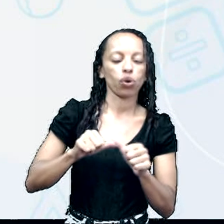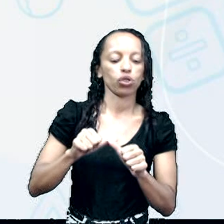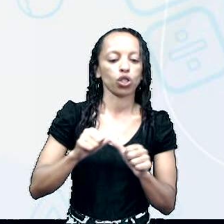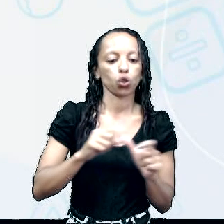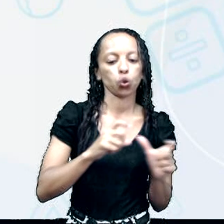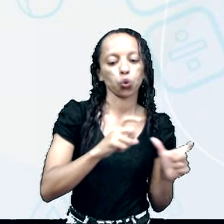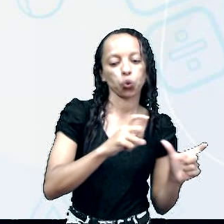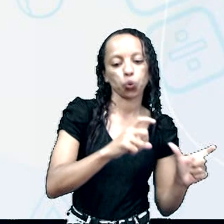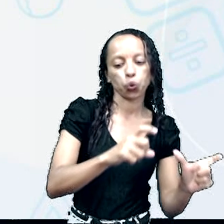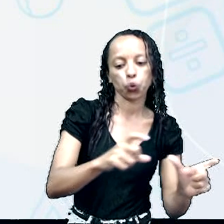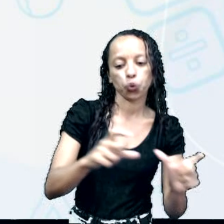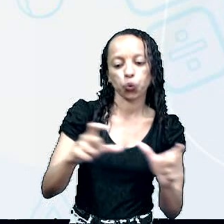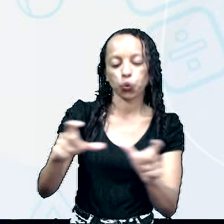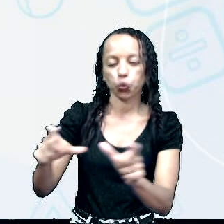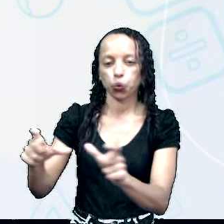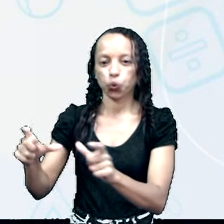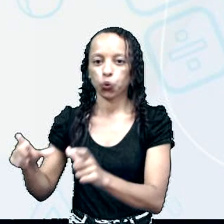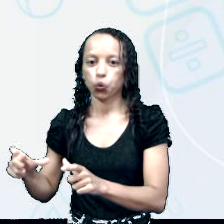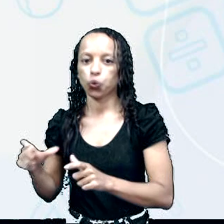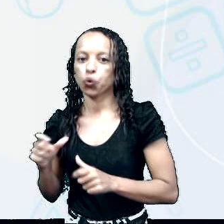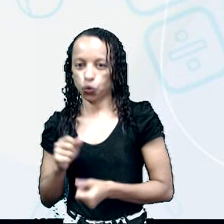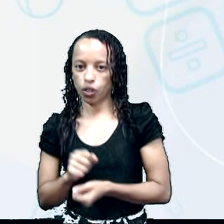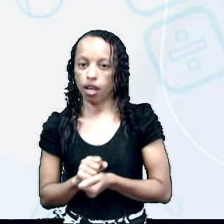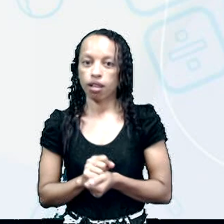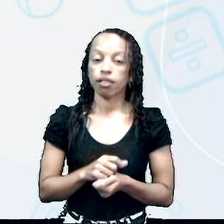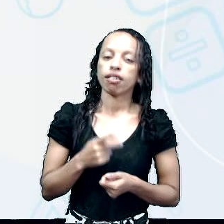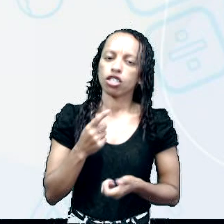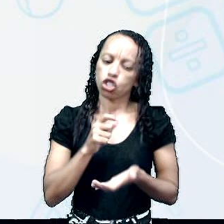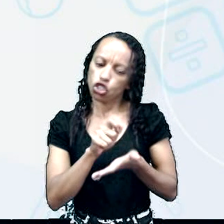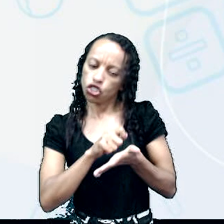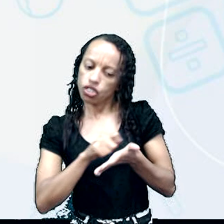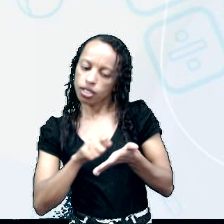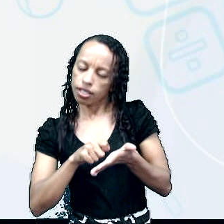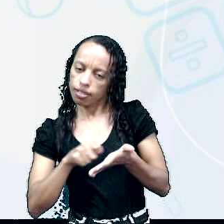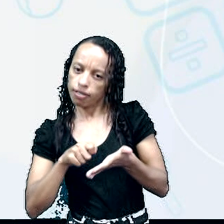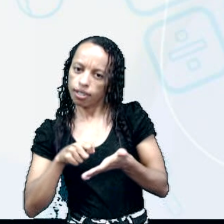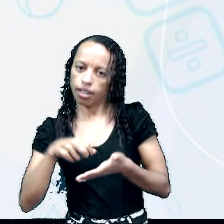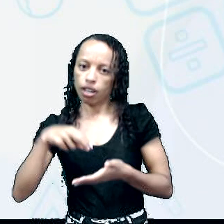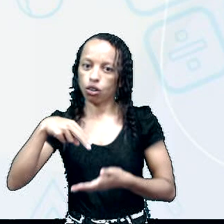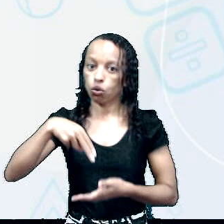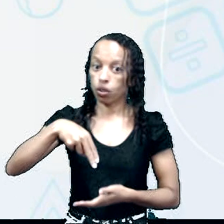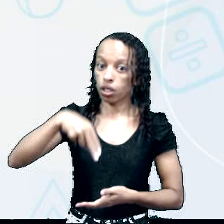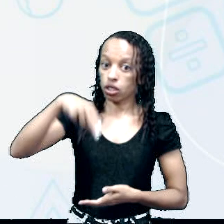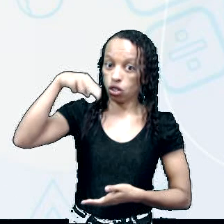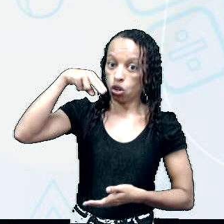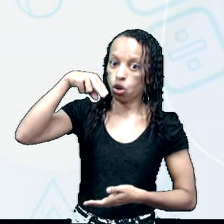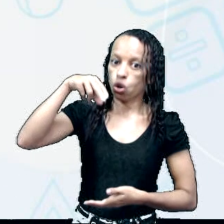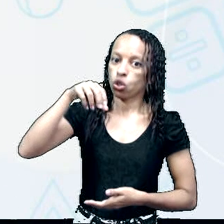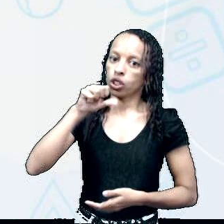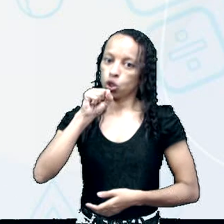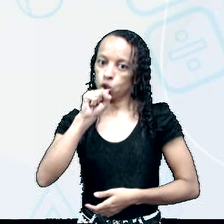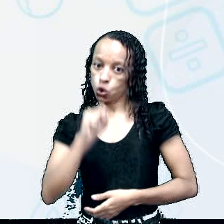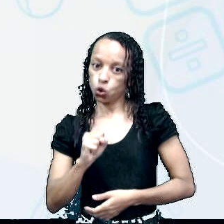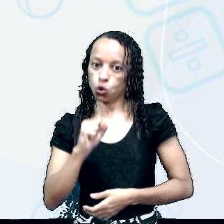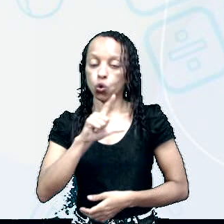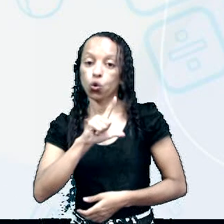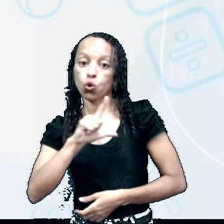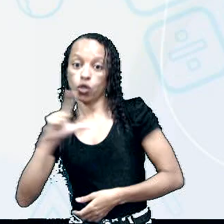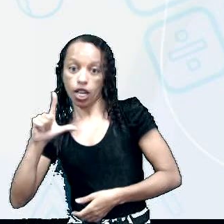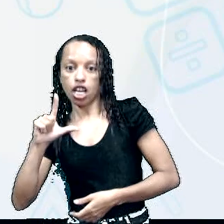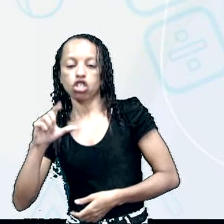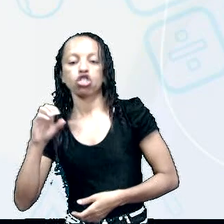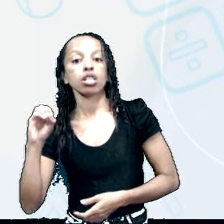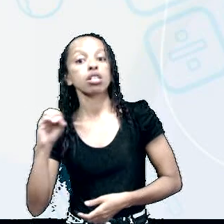Bote lá o que é Norte O que é Sul o que leste oeste e também os pontos colaterais Nordeste